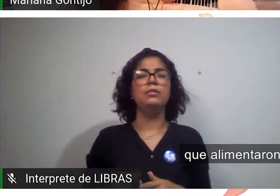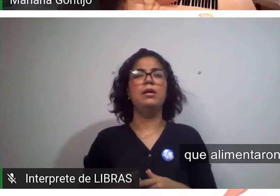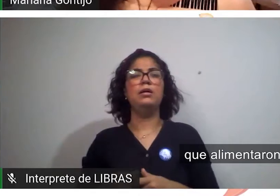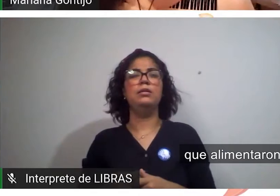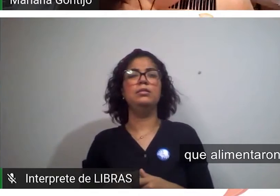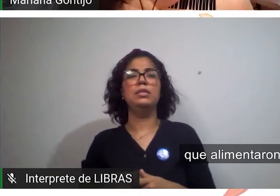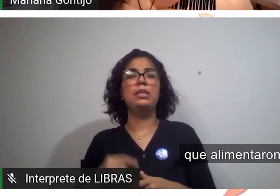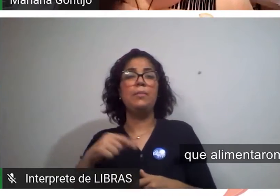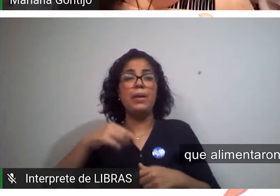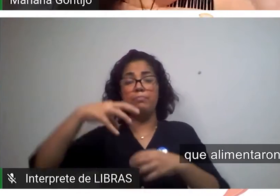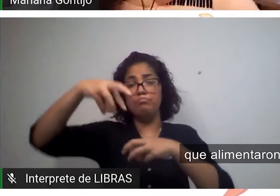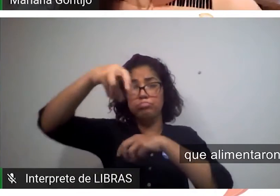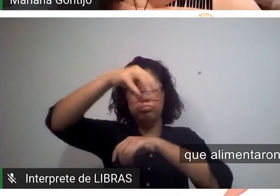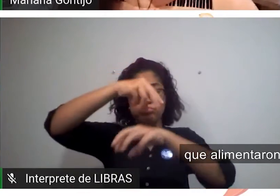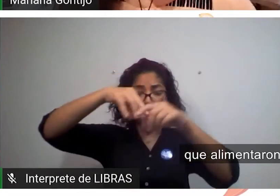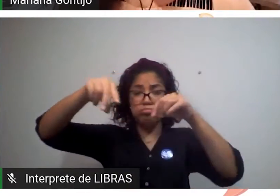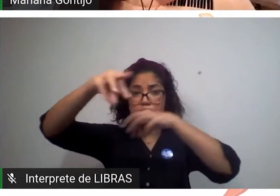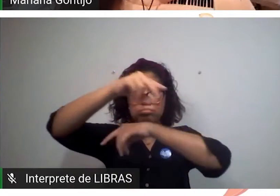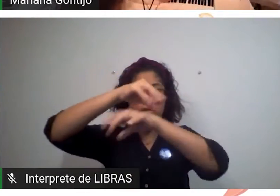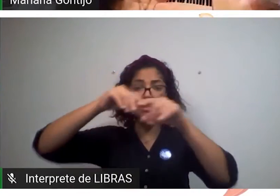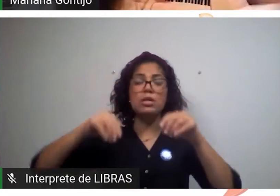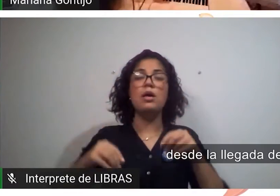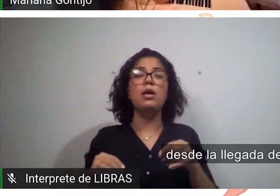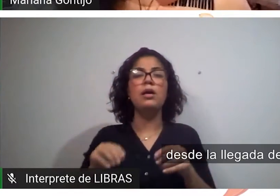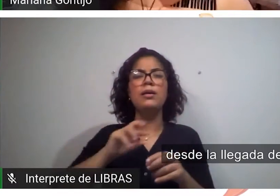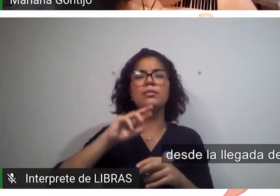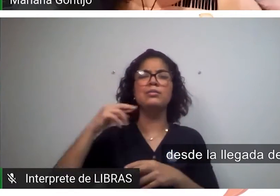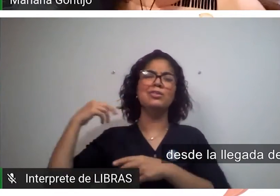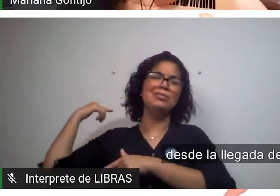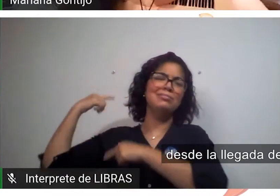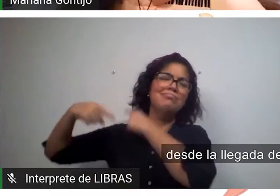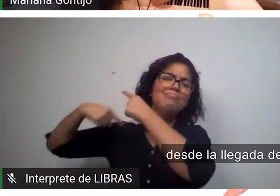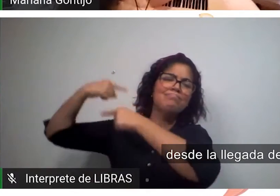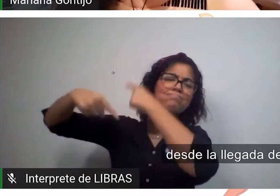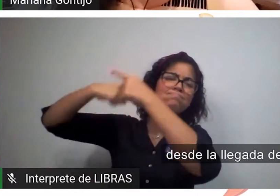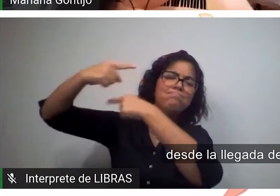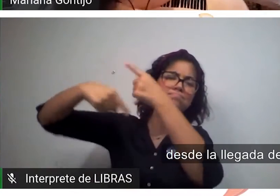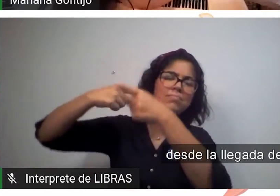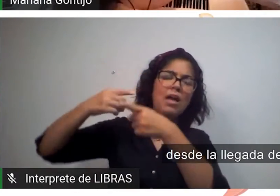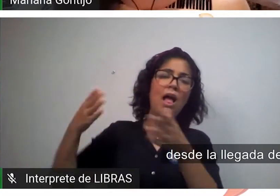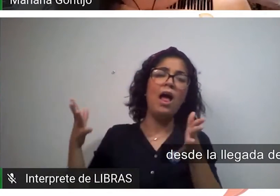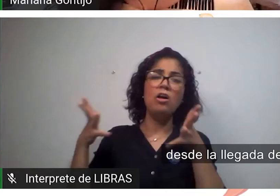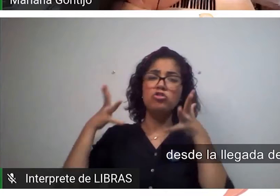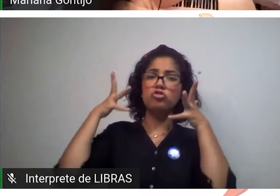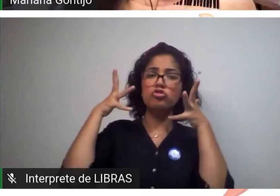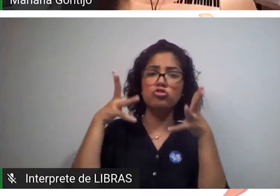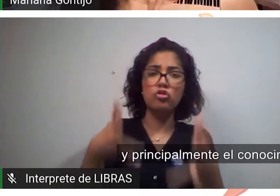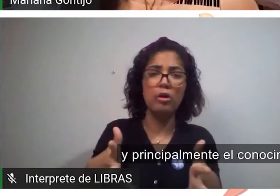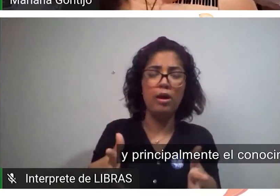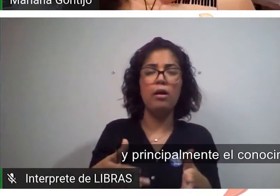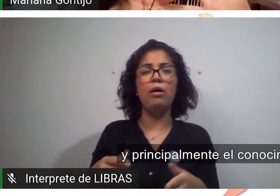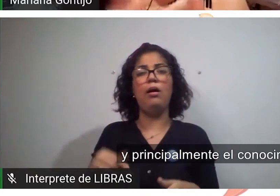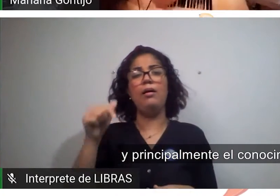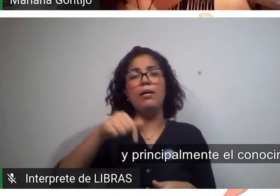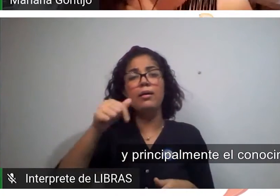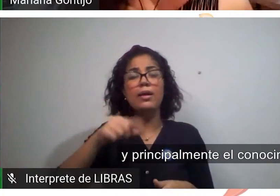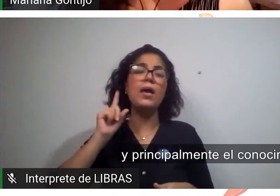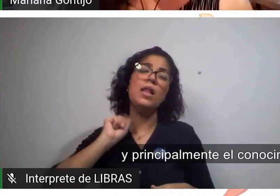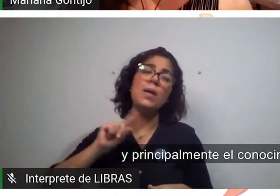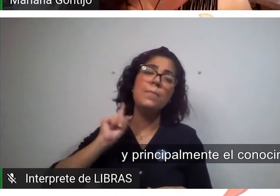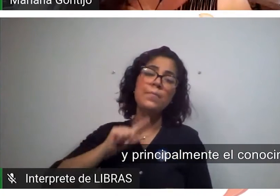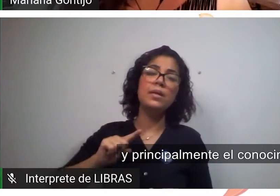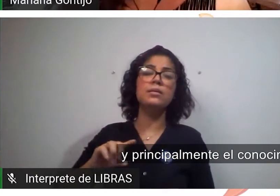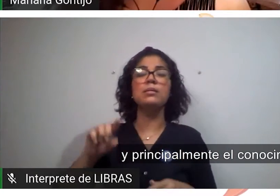alimentaram gerações por gerações aqui, desde a chegada dos bandeirantes e dos tropeiros, e